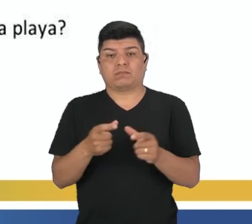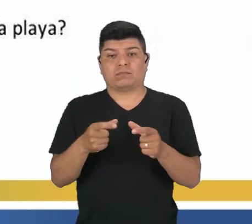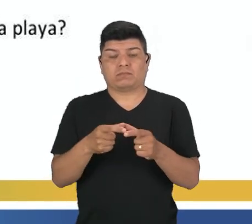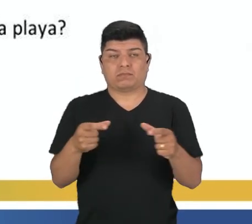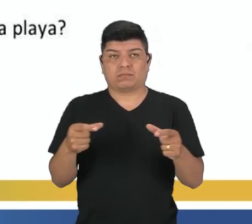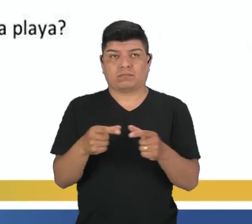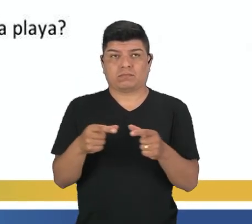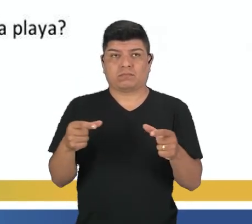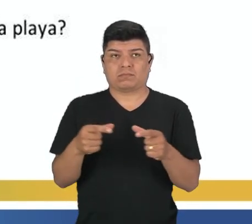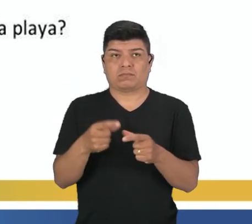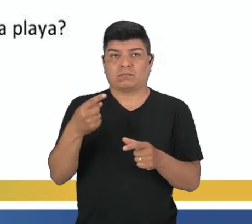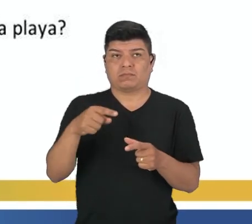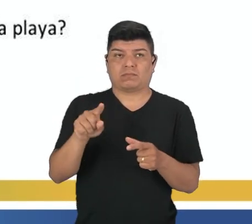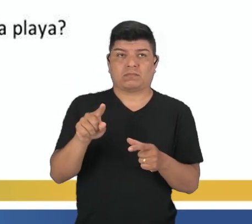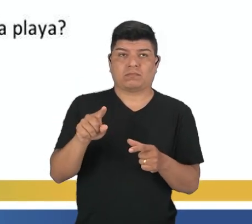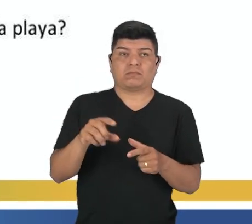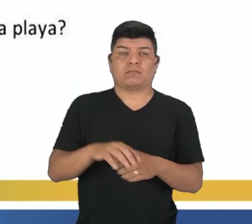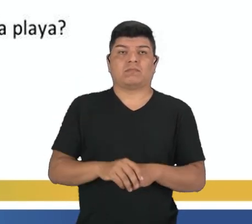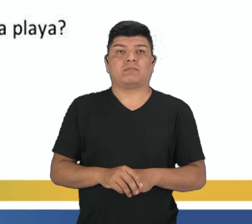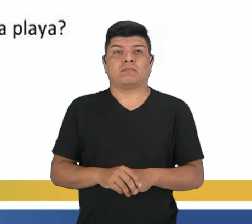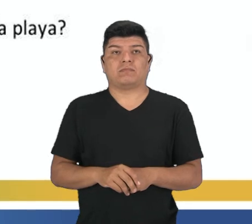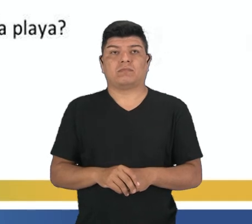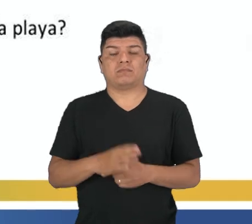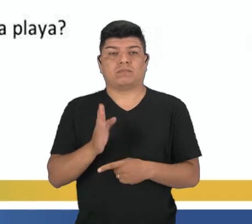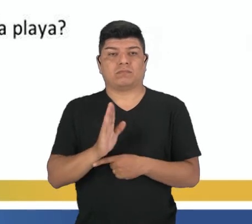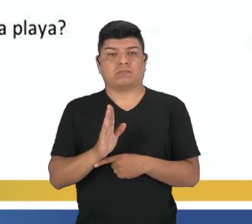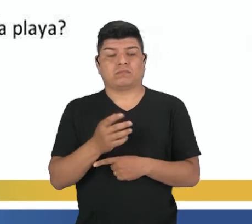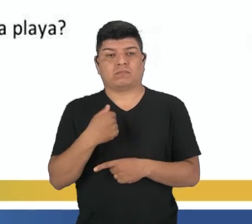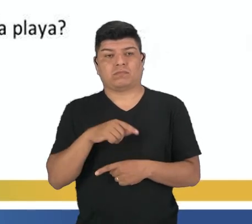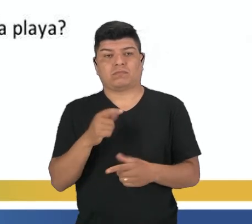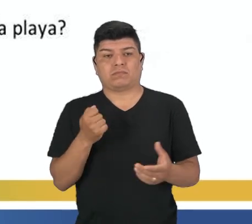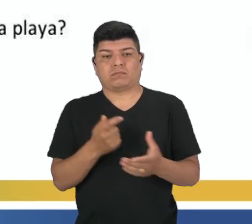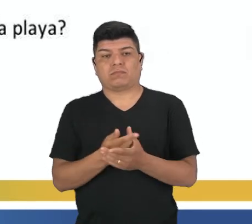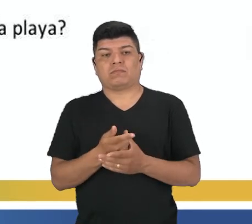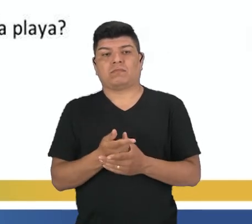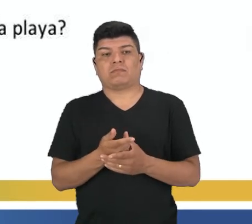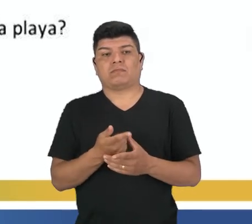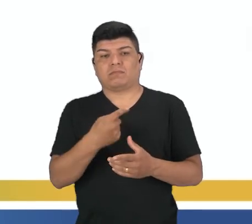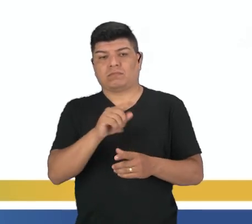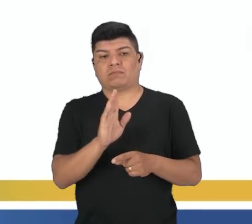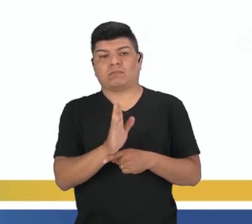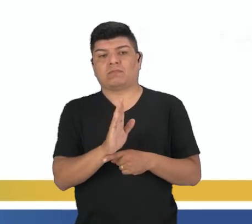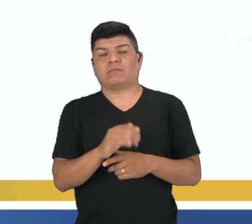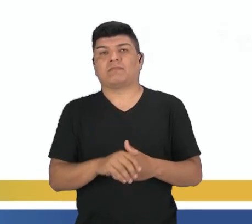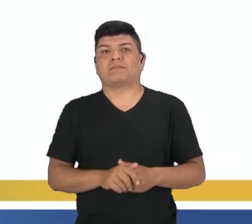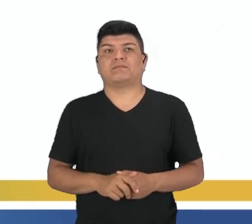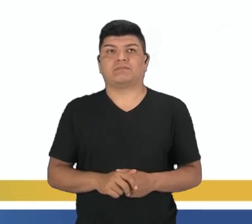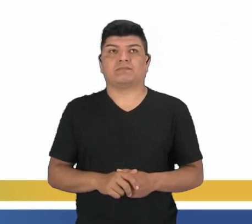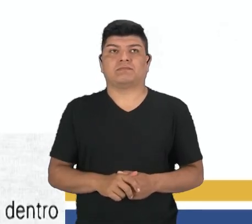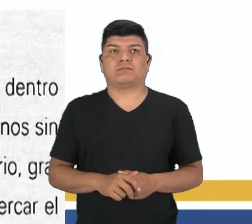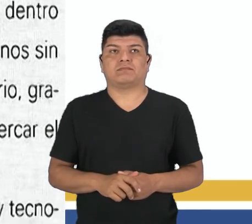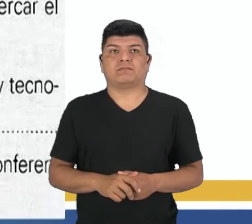seja, a voz gosta de filmes, né? Vou comprar as entradas do cinema, tá?